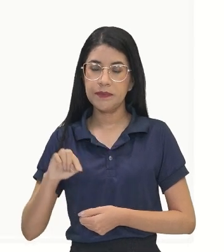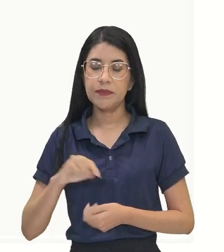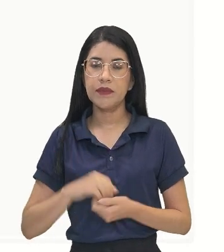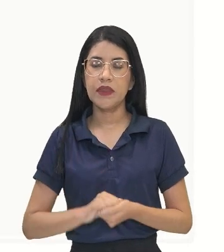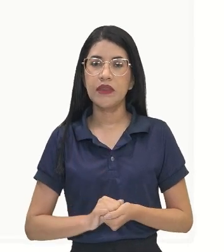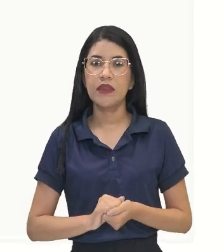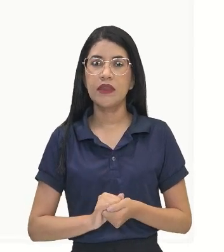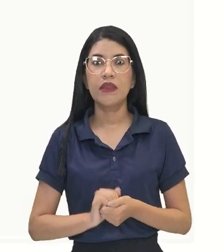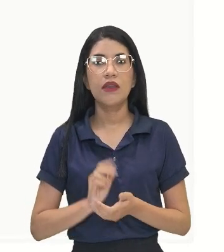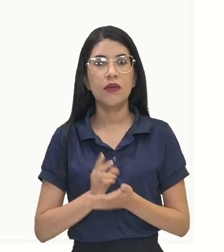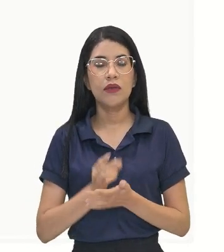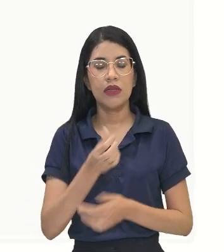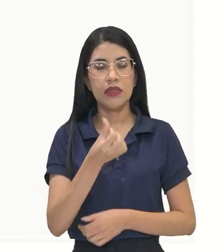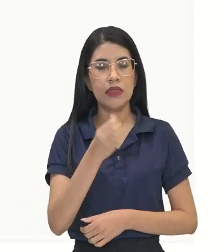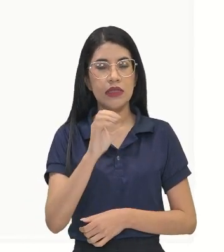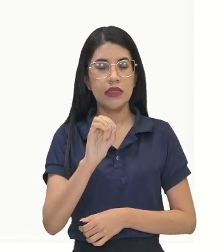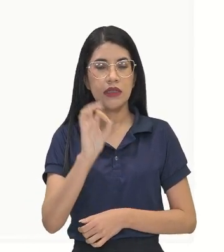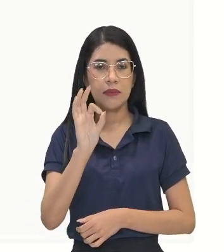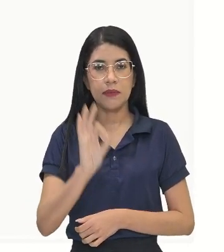60%.